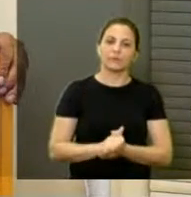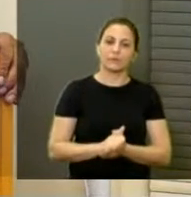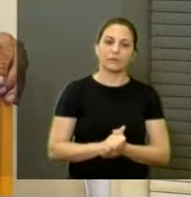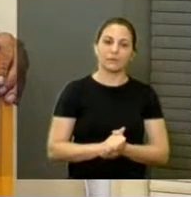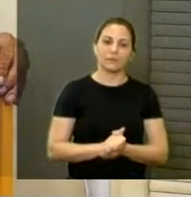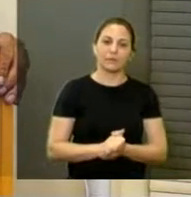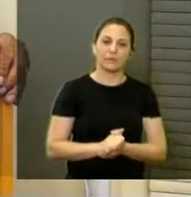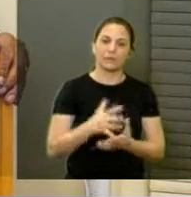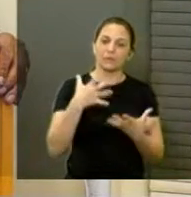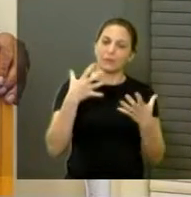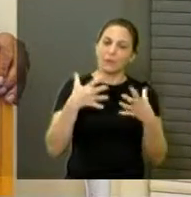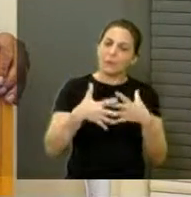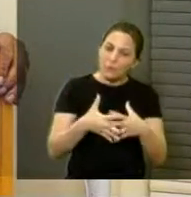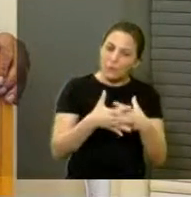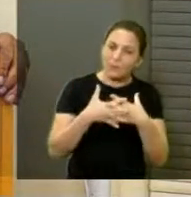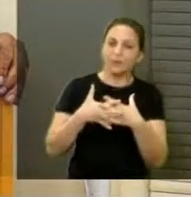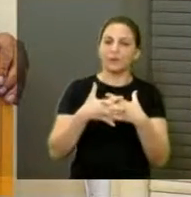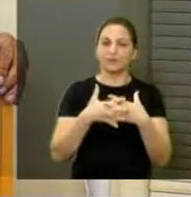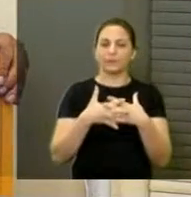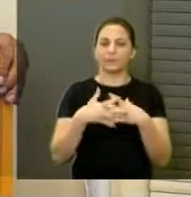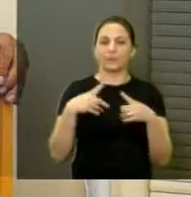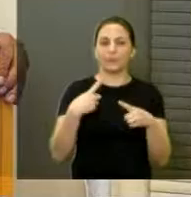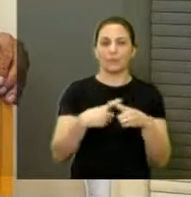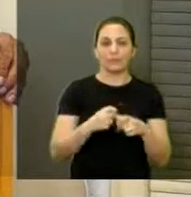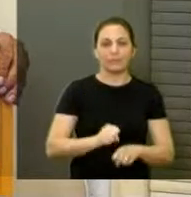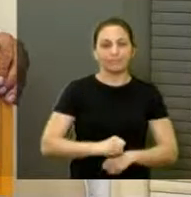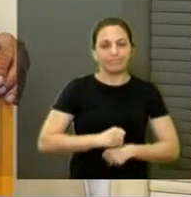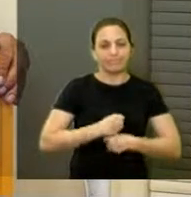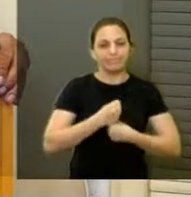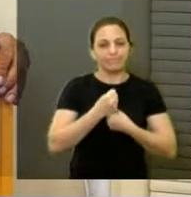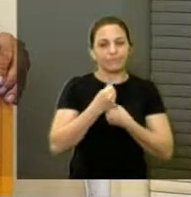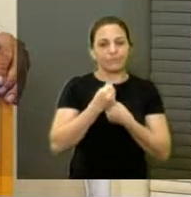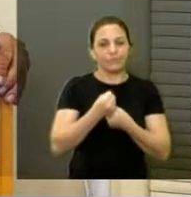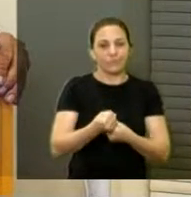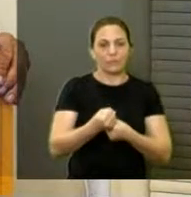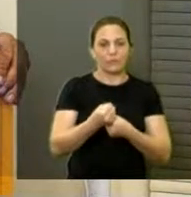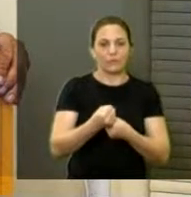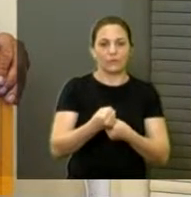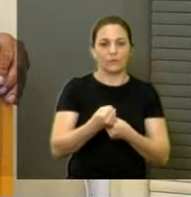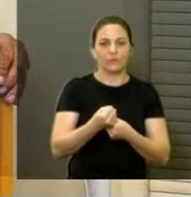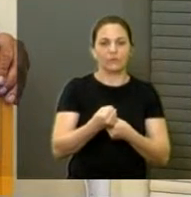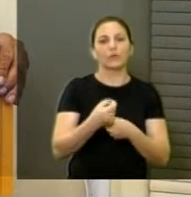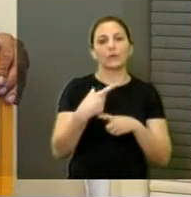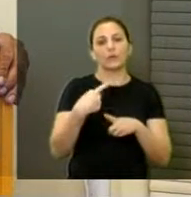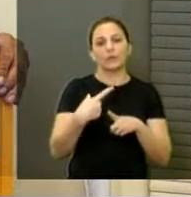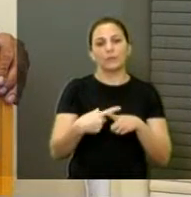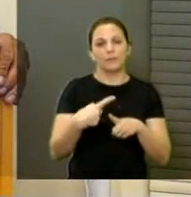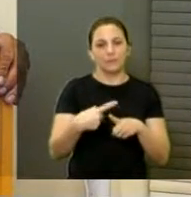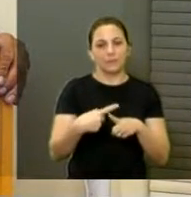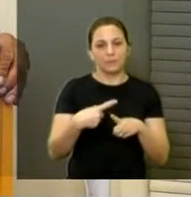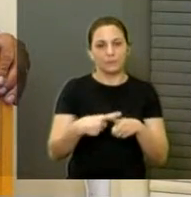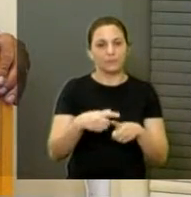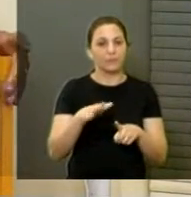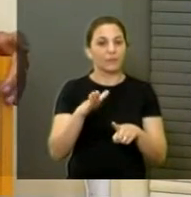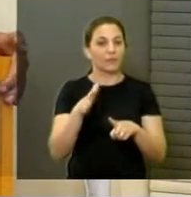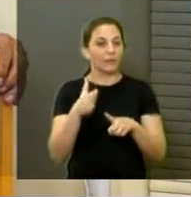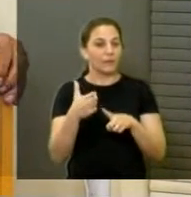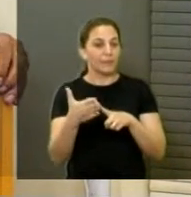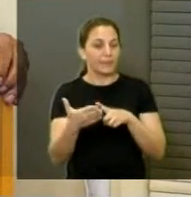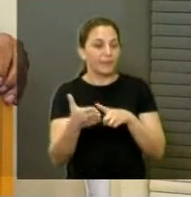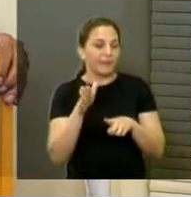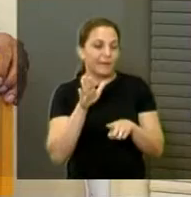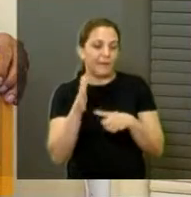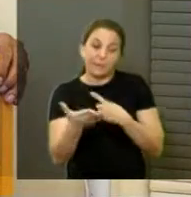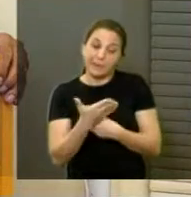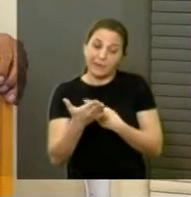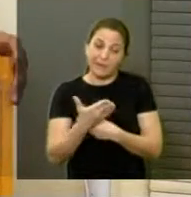é complicado. Ele está fazendo um esforço imenso aí, Buchechinha, em atender as demandas. A gente sabe que